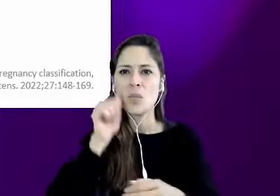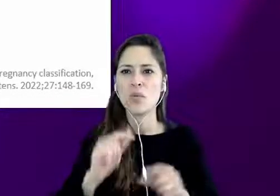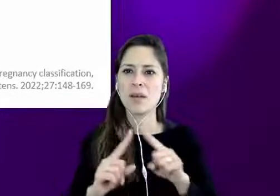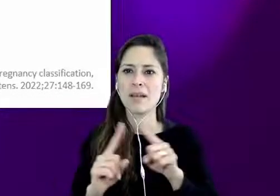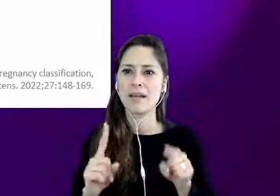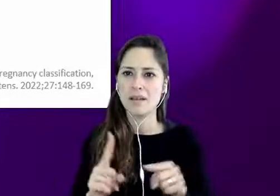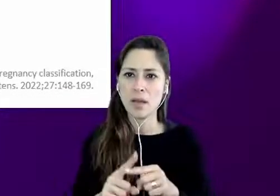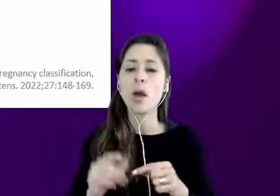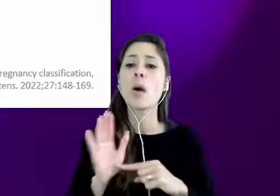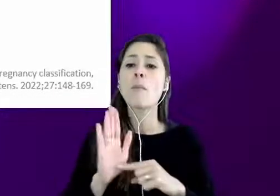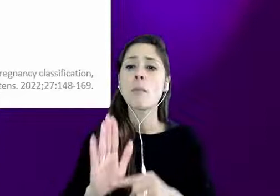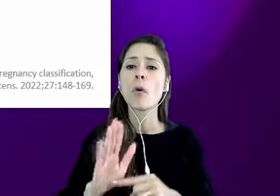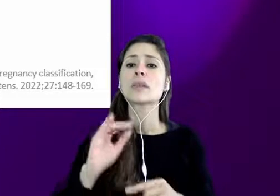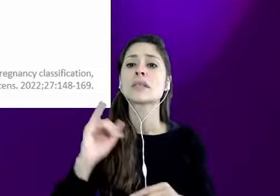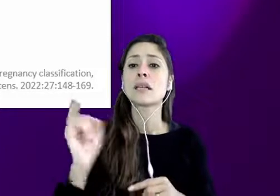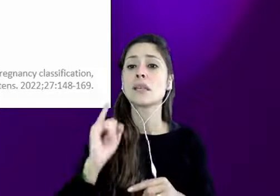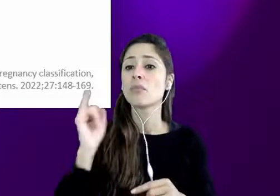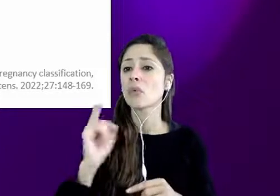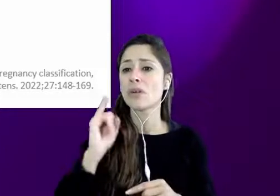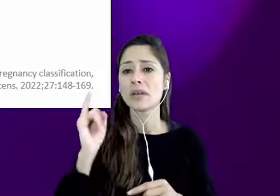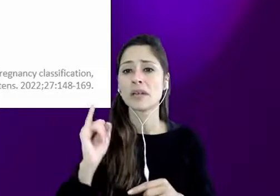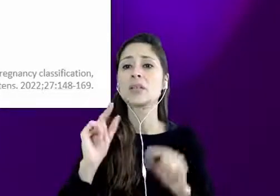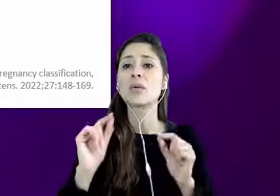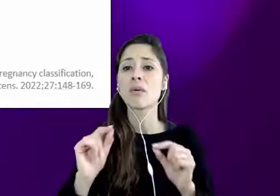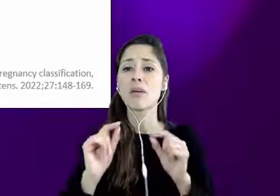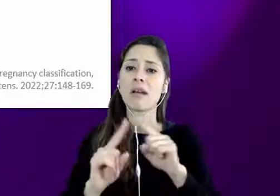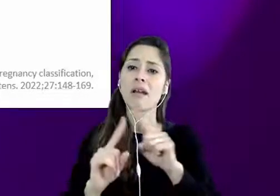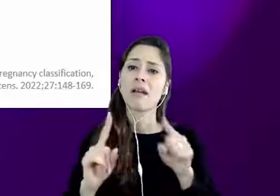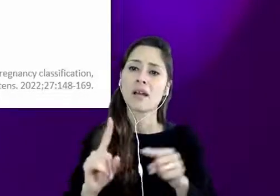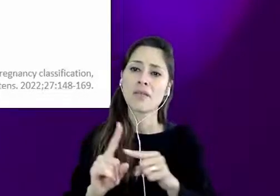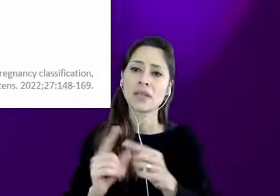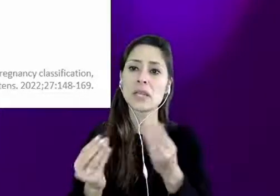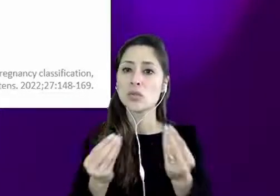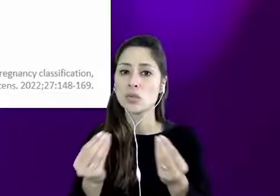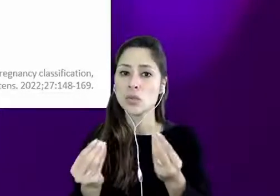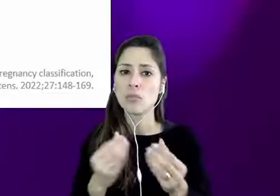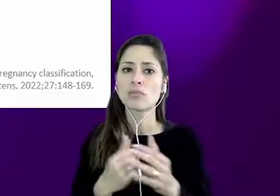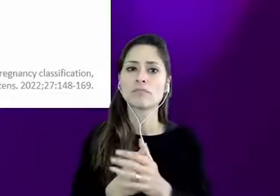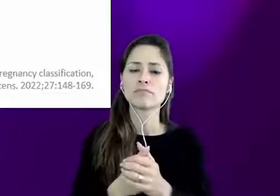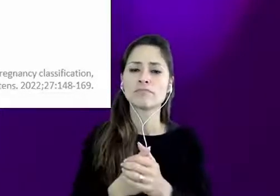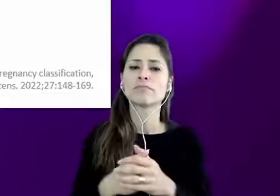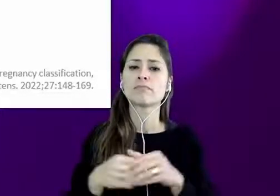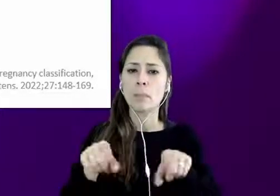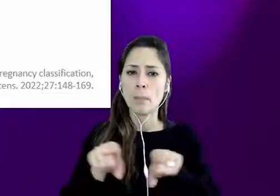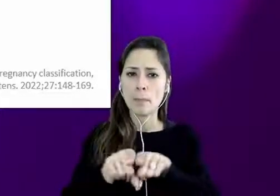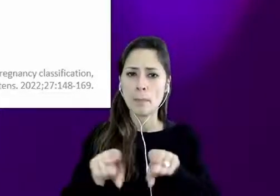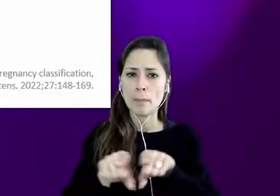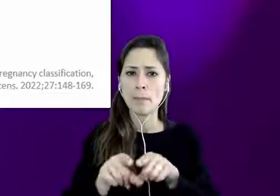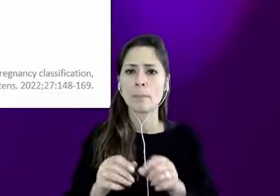importância da anamnese na busca de fatores de risco, e quando os fatores de risco não estão presentes, mas se estiverem